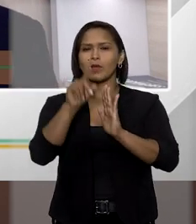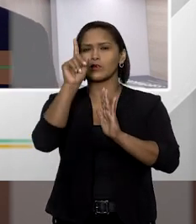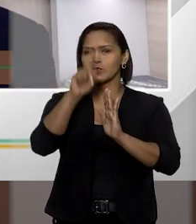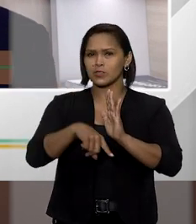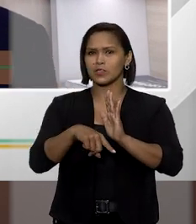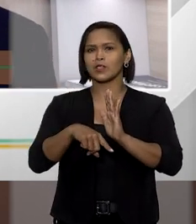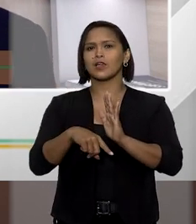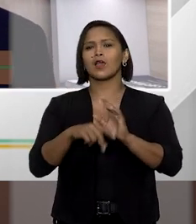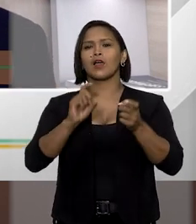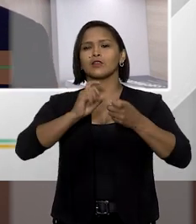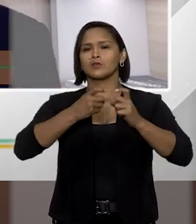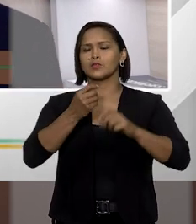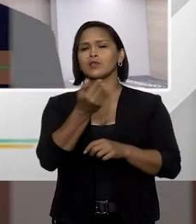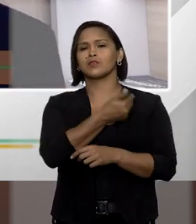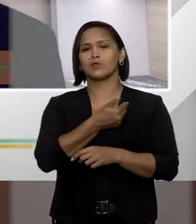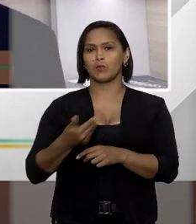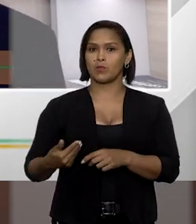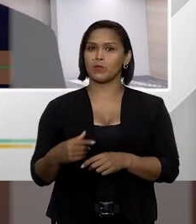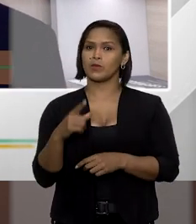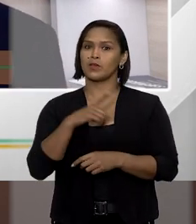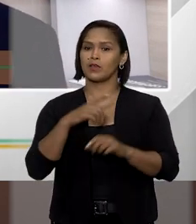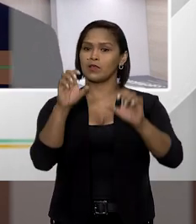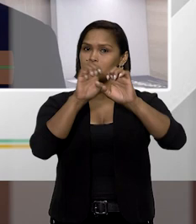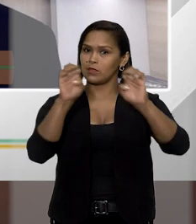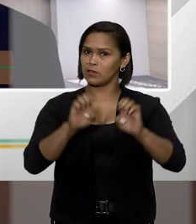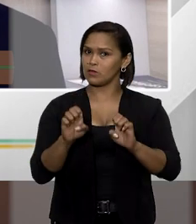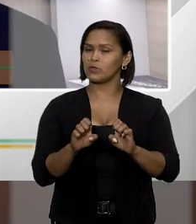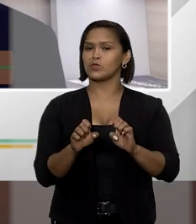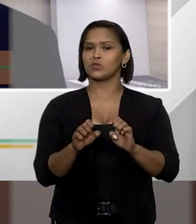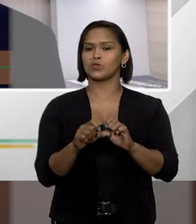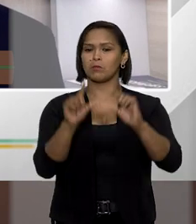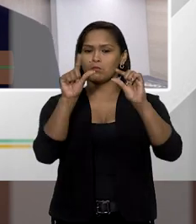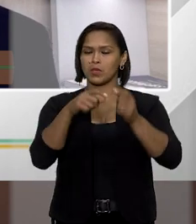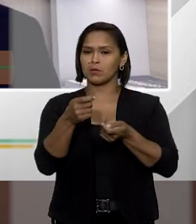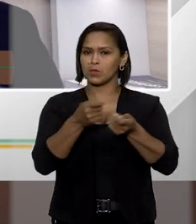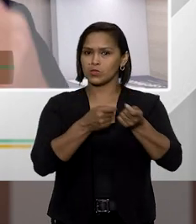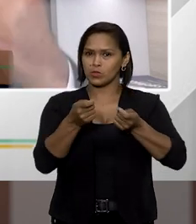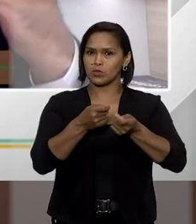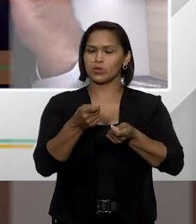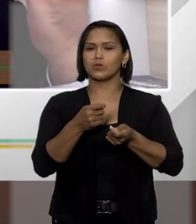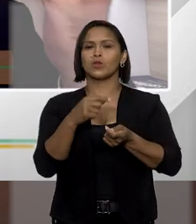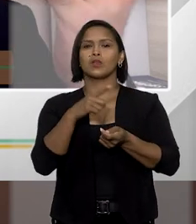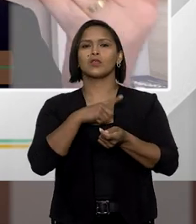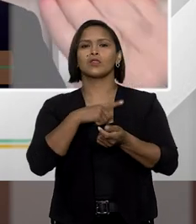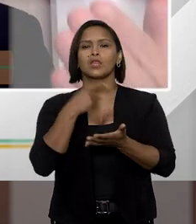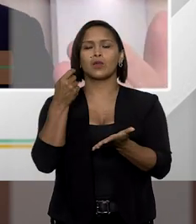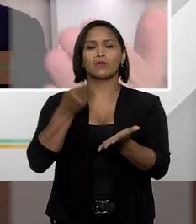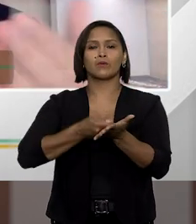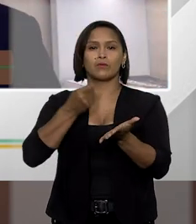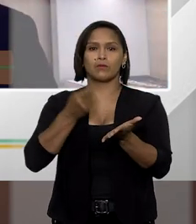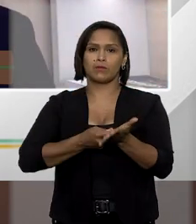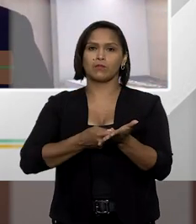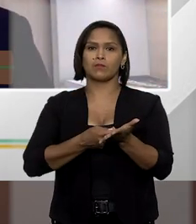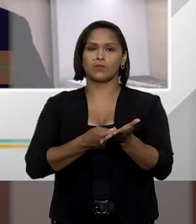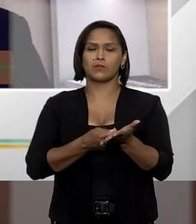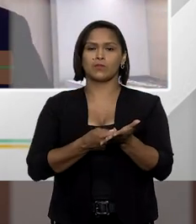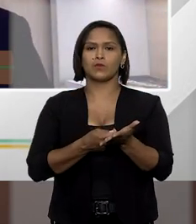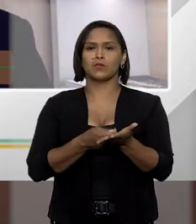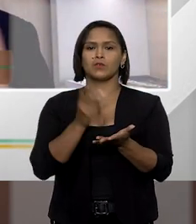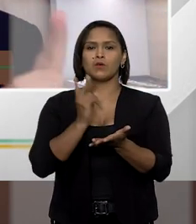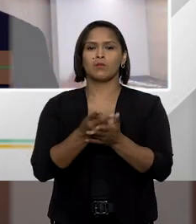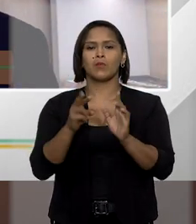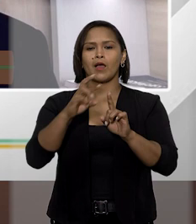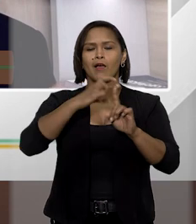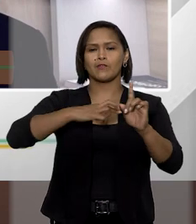que a administração pública tenha uma estrutura mínima de controle, tenha o compromisso para